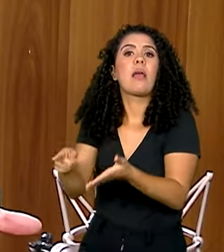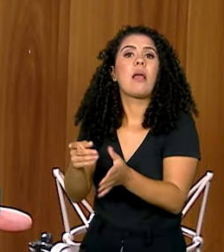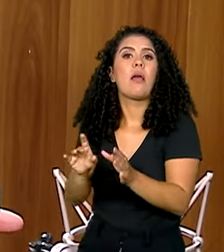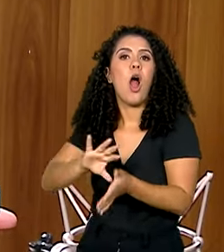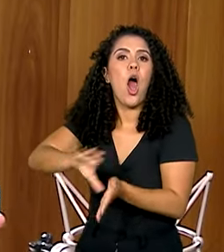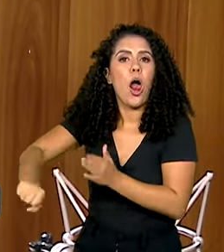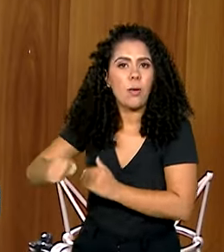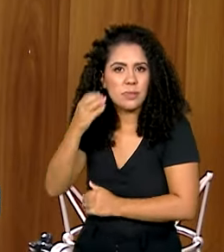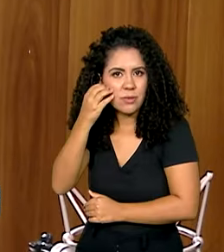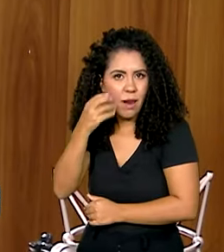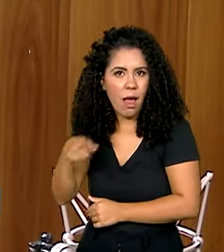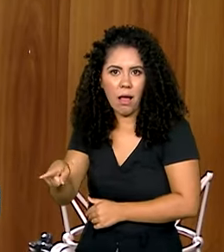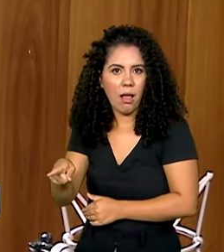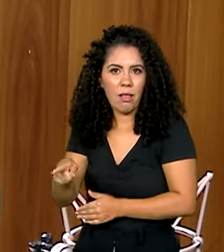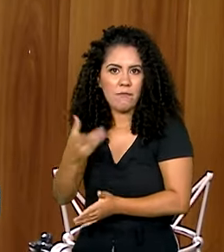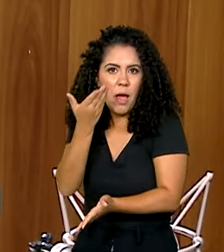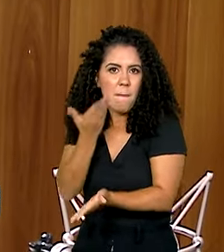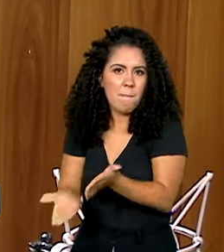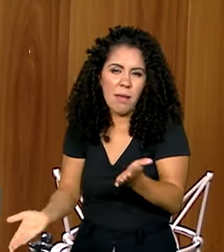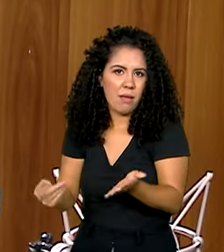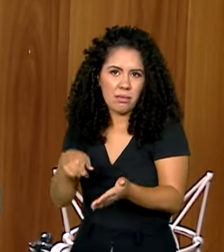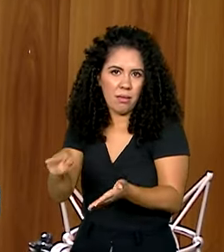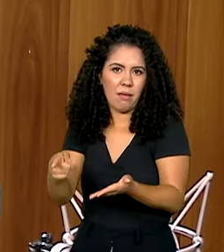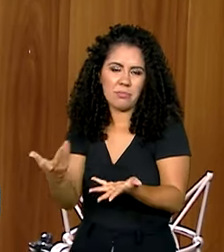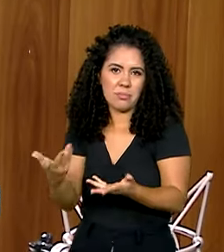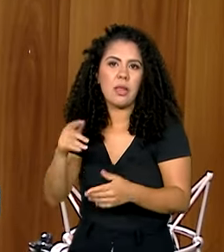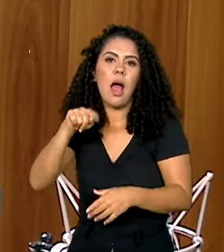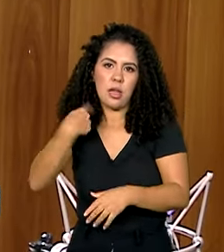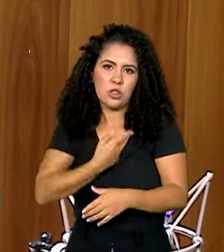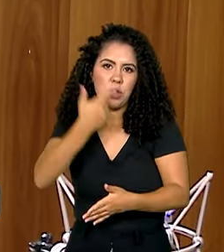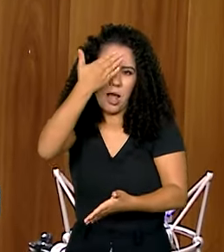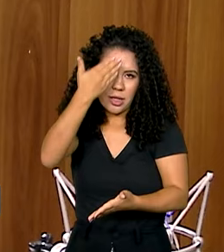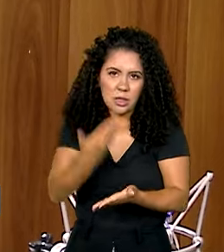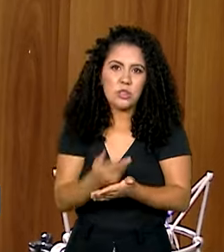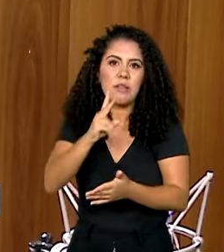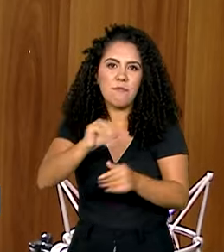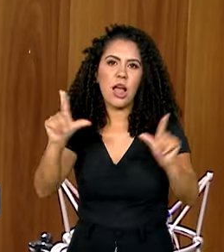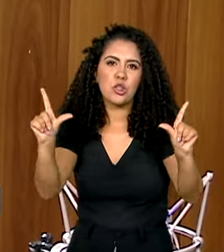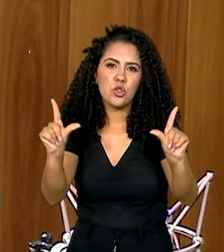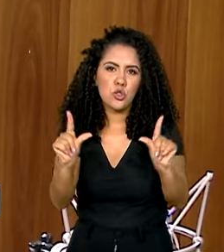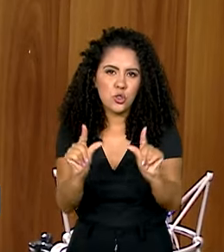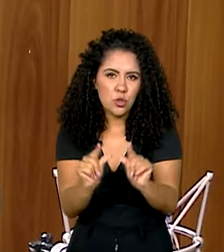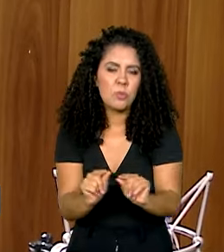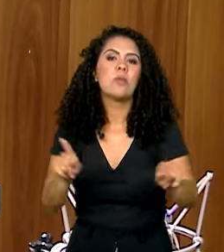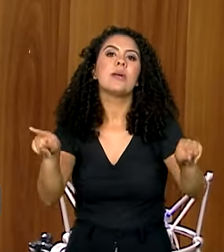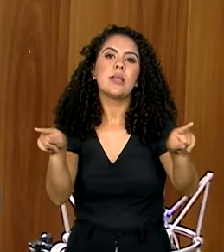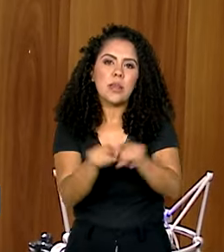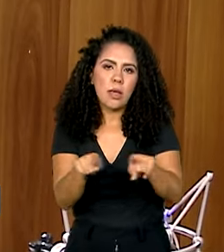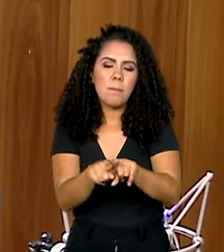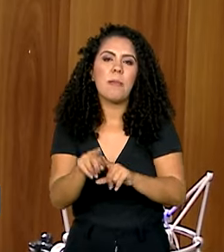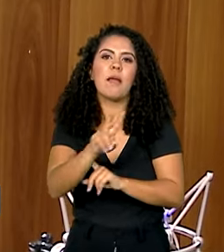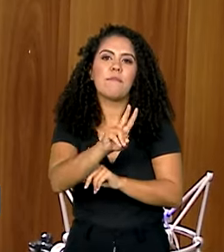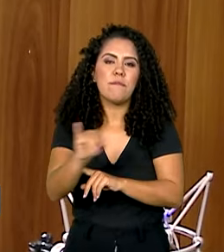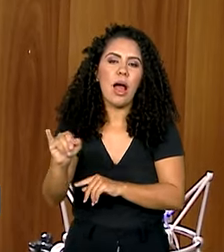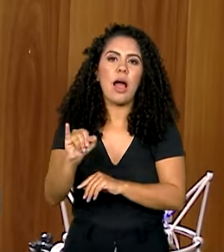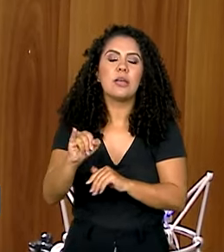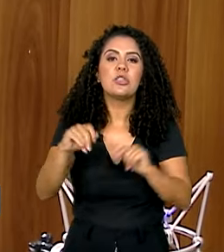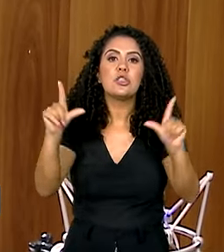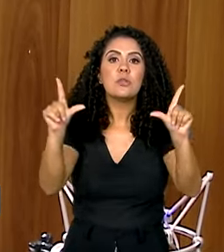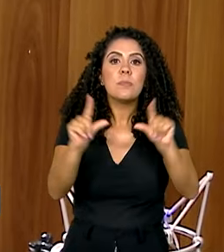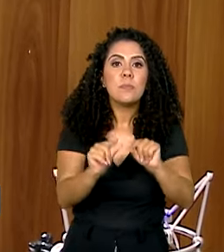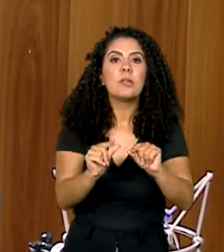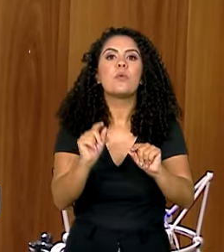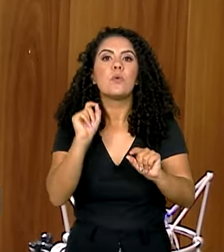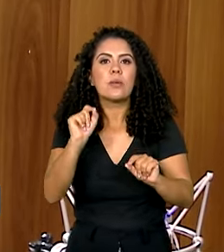telefone? Então vai perder o atrativo desse delito. A gente acredita que ele vai reduzir e também vai reduzir a possibilidade